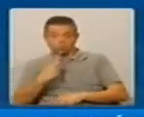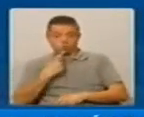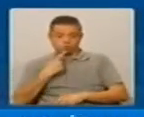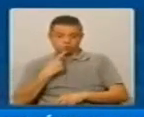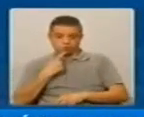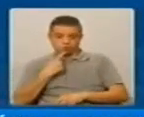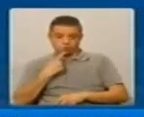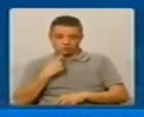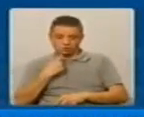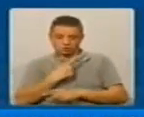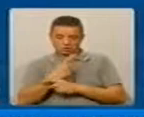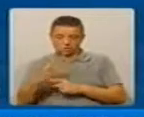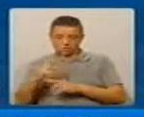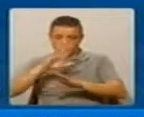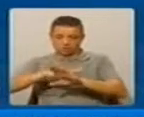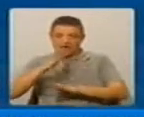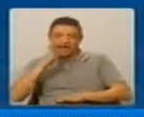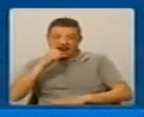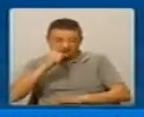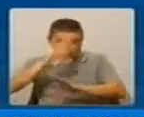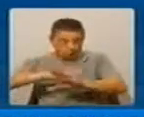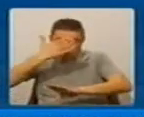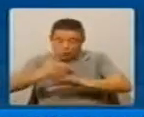falar de discos extremamente quentes e,